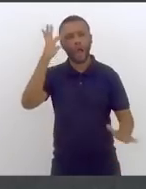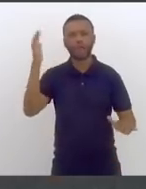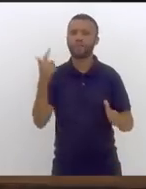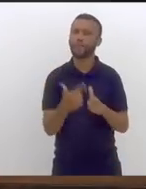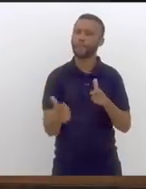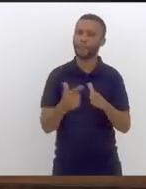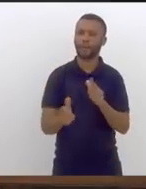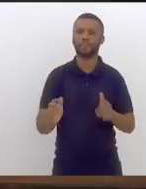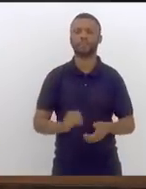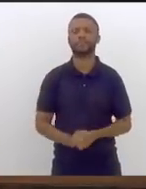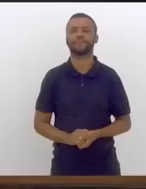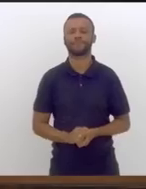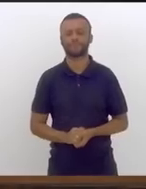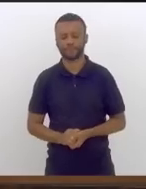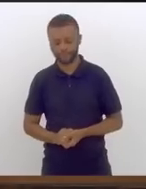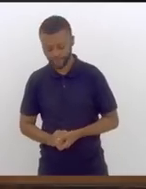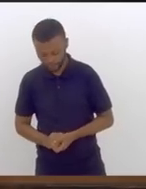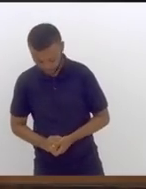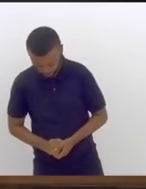problemas